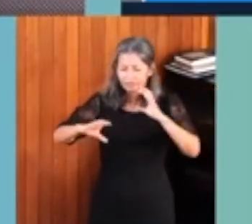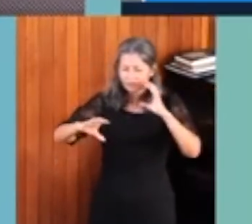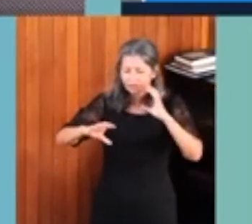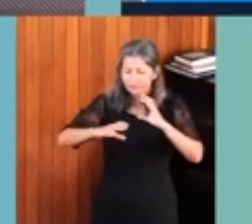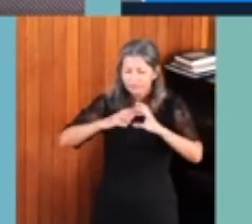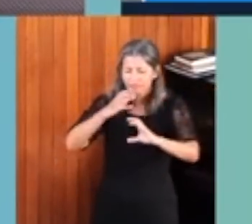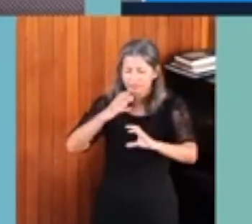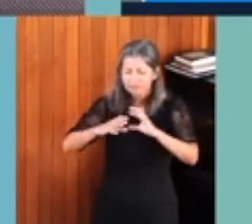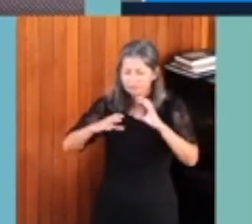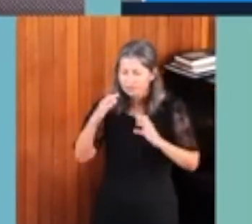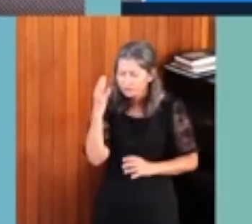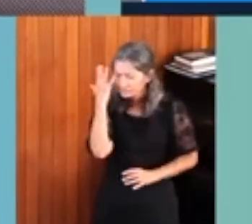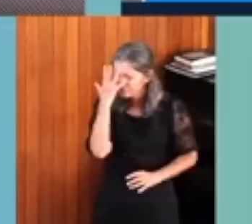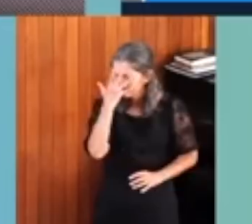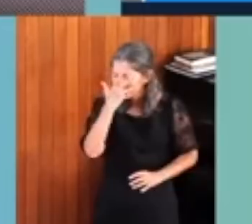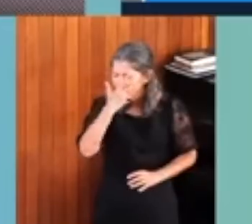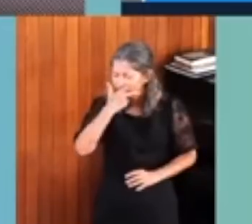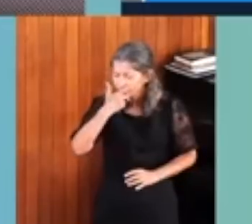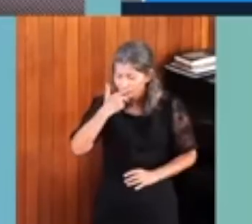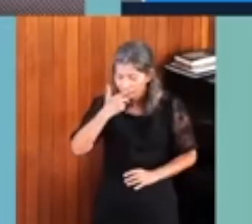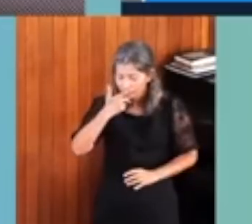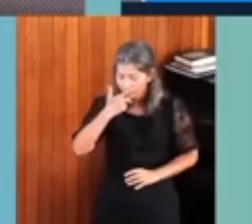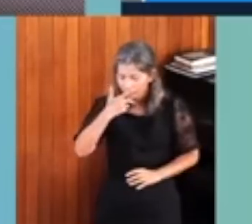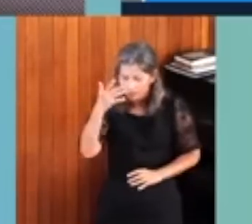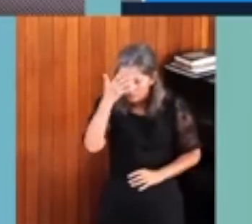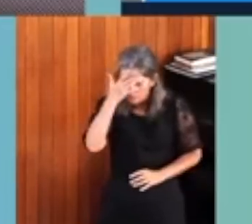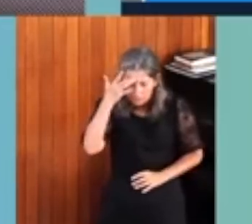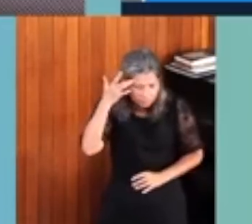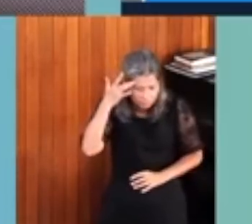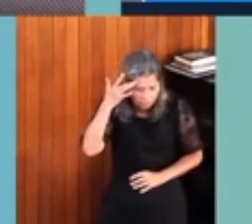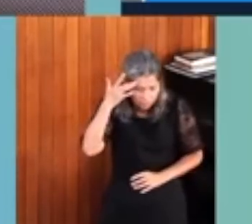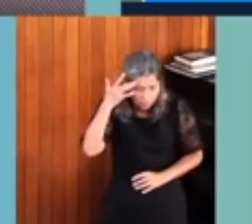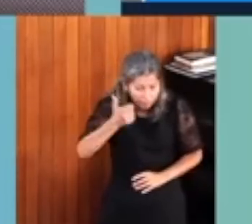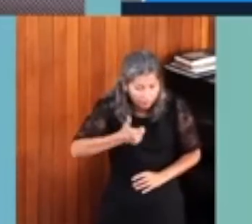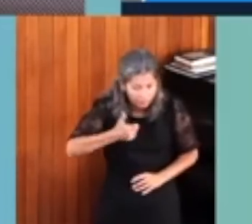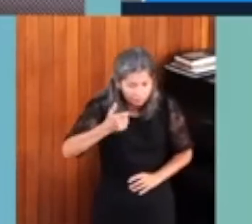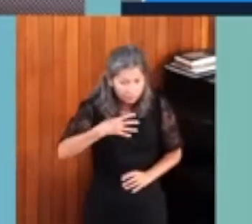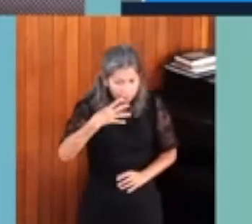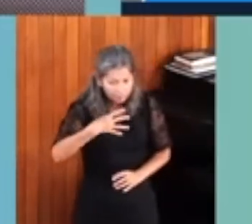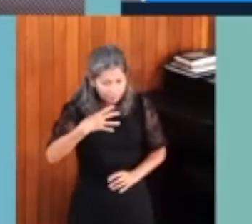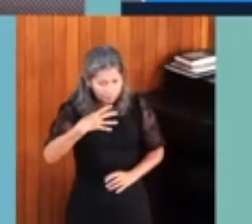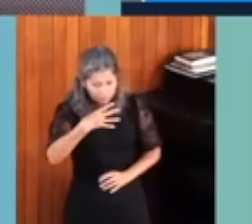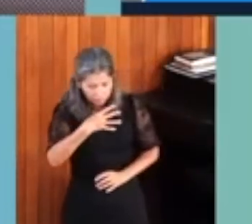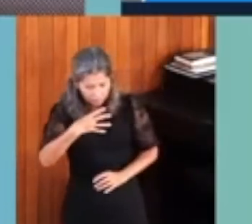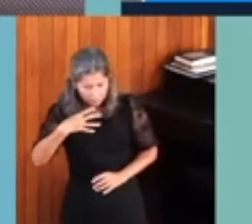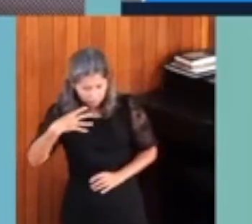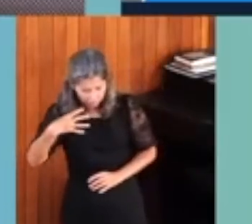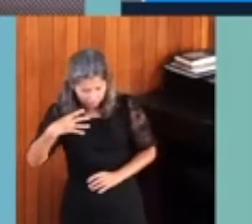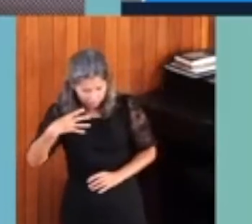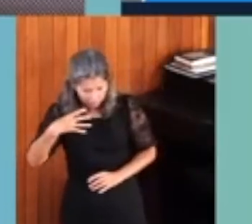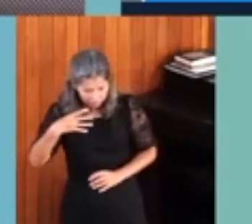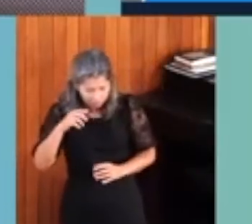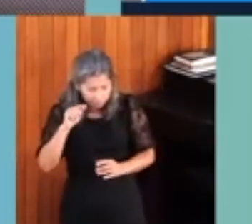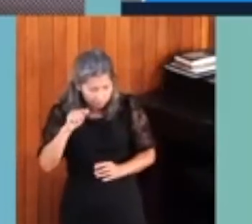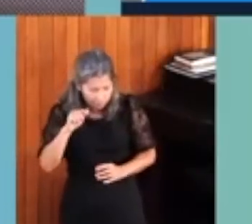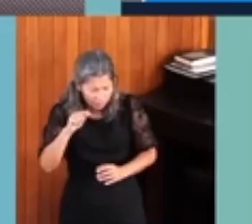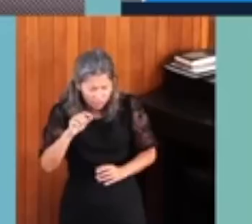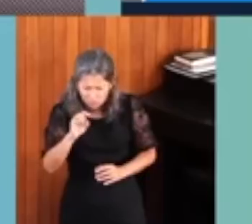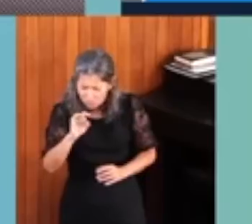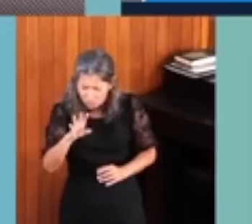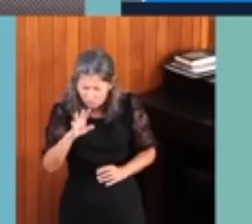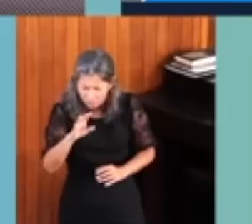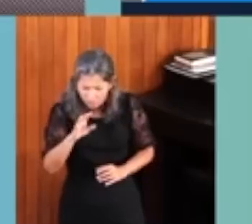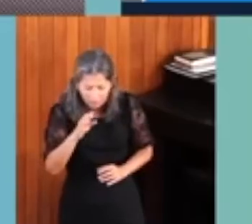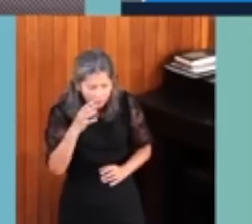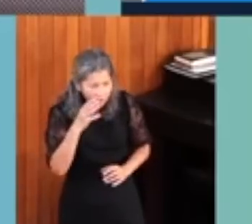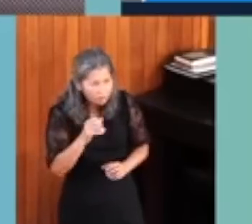os 144 mil. Por quê? Que só eles sabiam cantar essa música. Porque só eles passaram por essa experiência. De ter